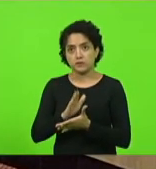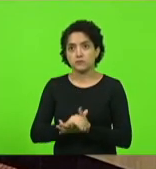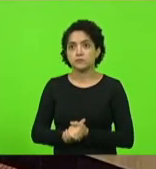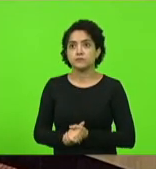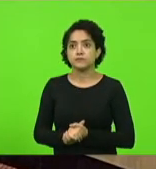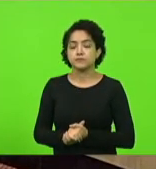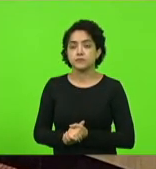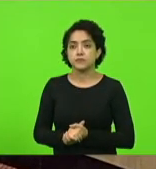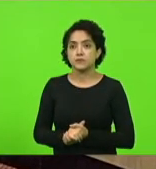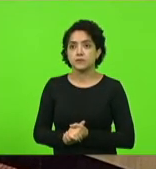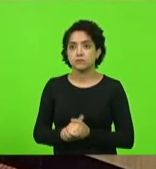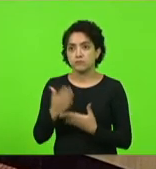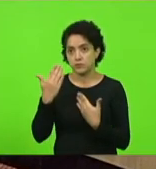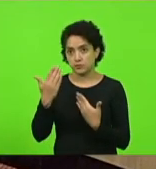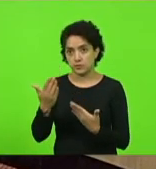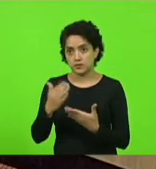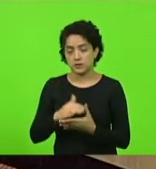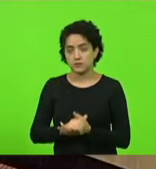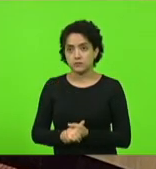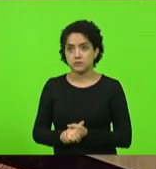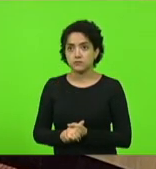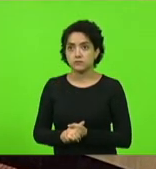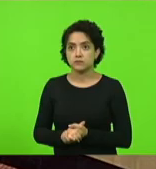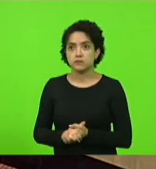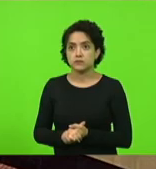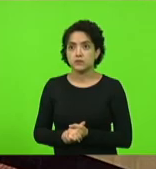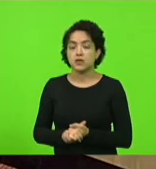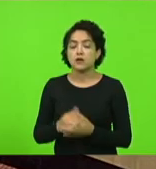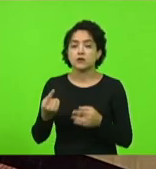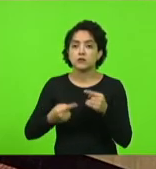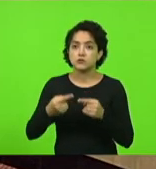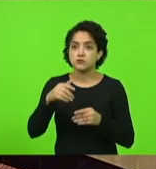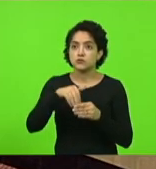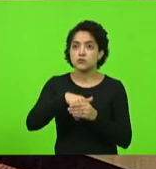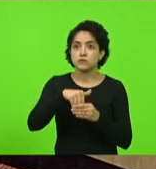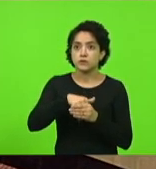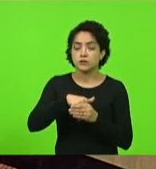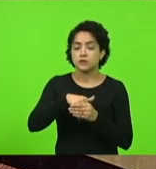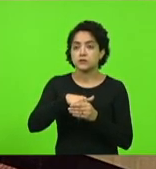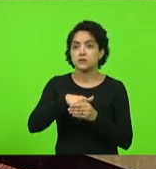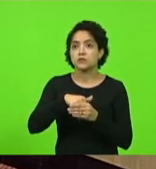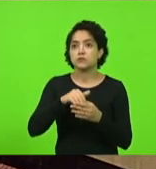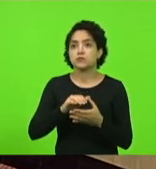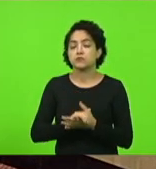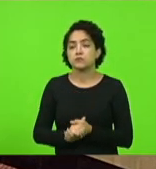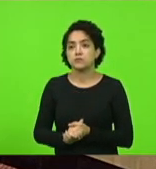turno. Muito obrigado, senhoras e senhores deputados. Discussão e votação em primeiro turno.